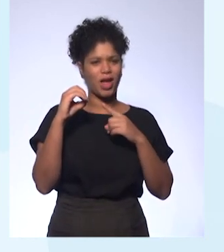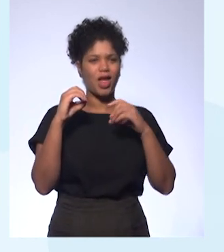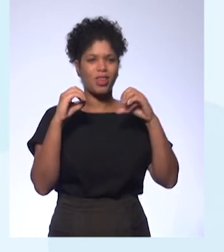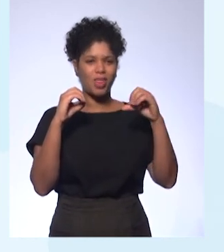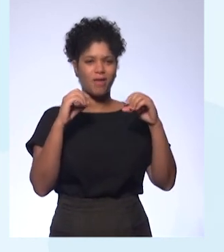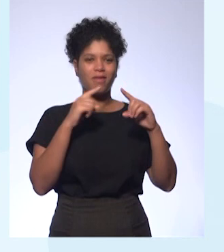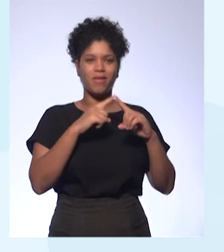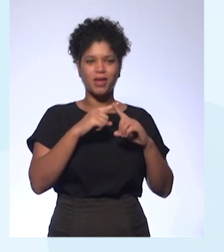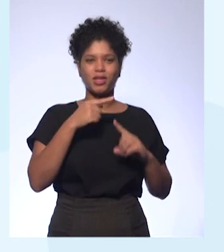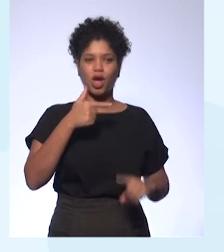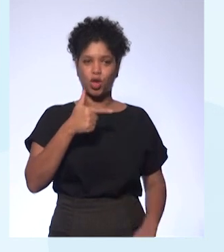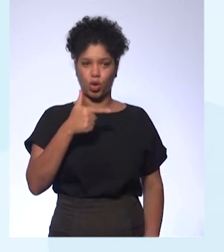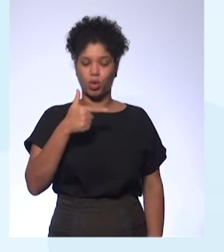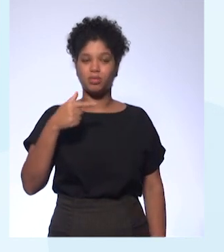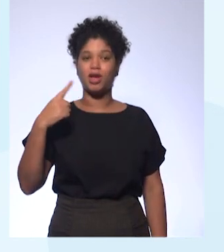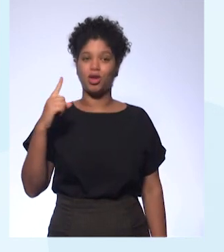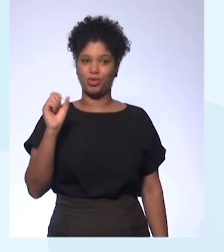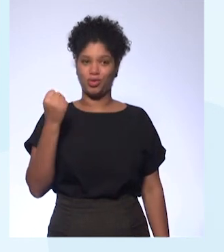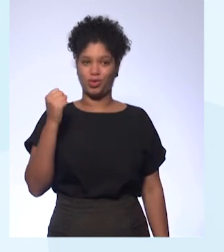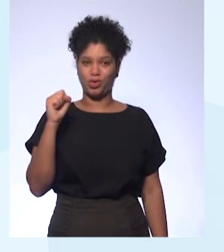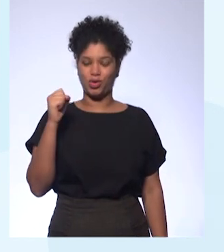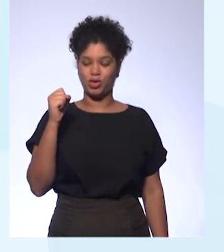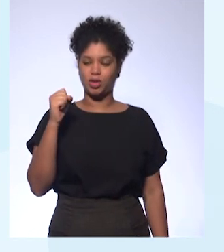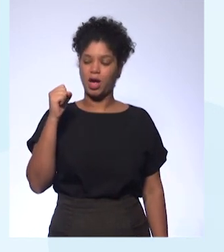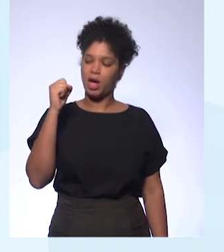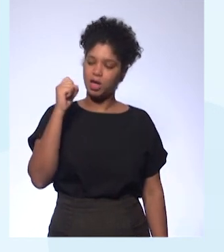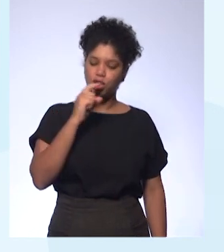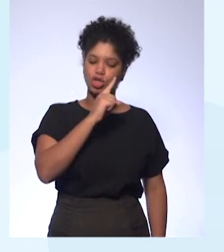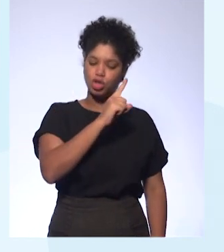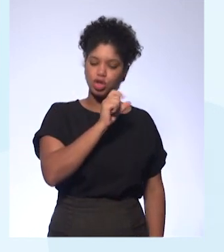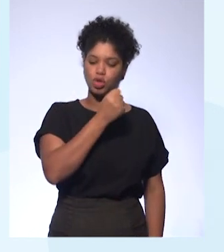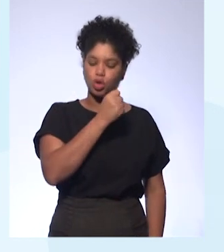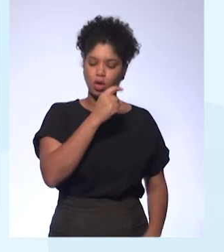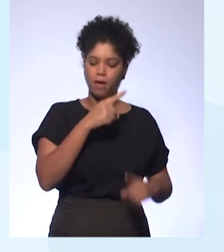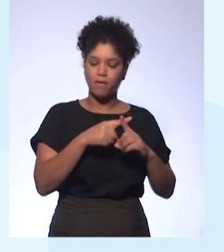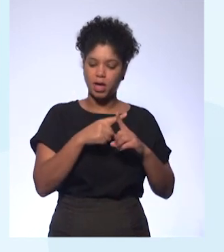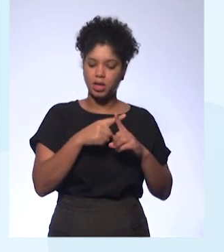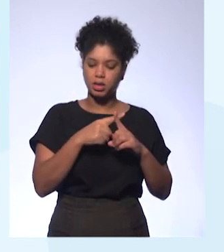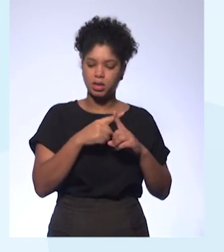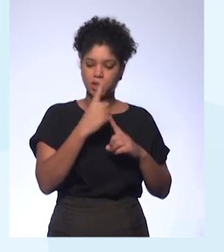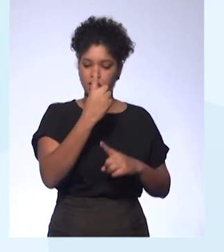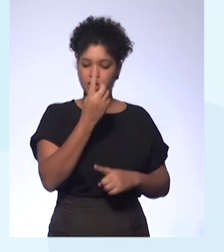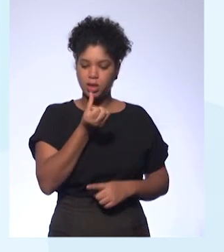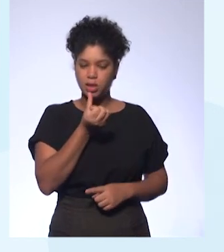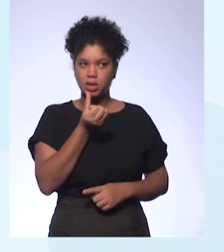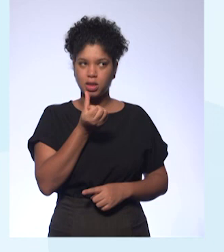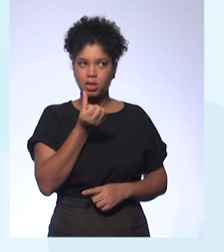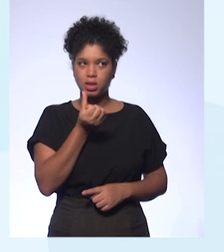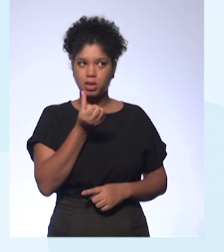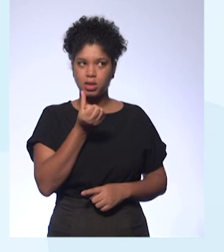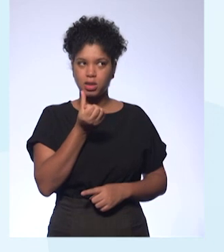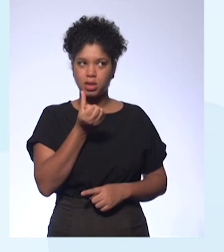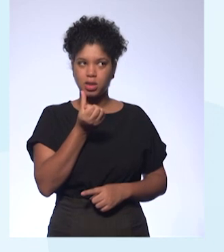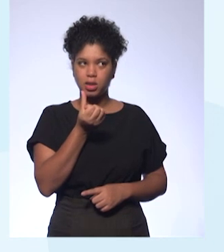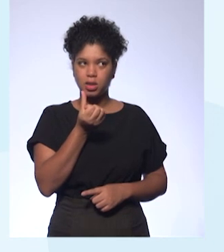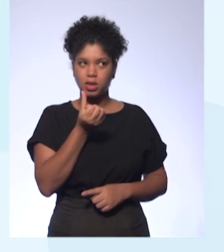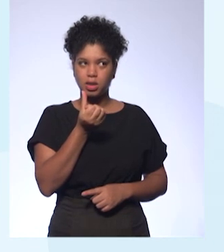vezes 2, 18. 18 vezes 16.